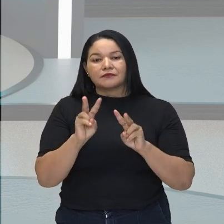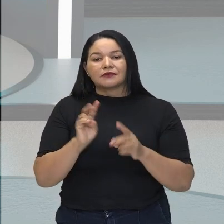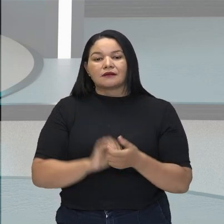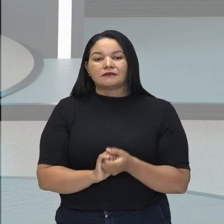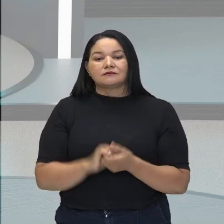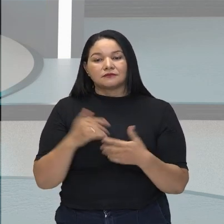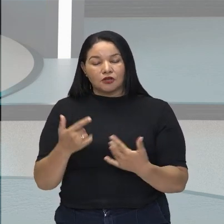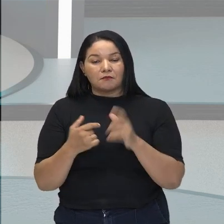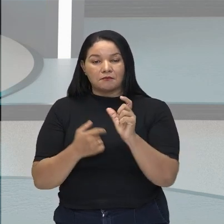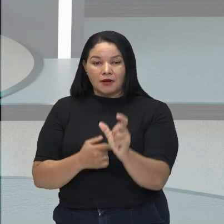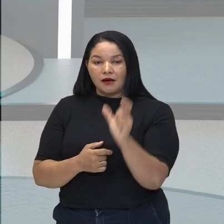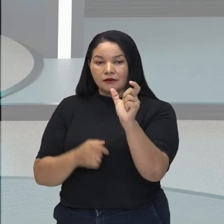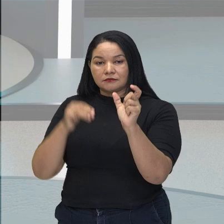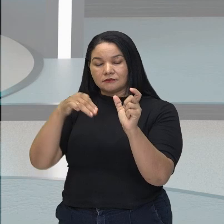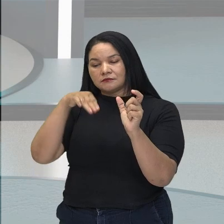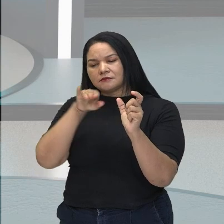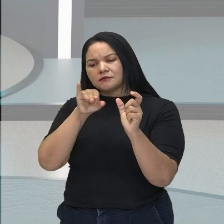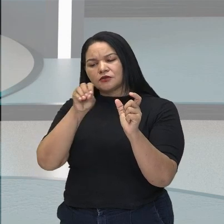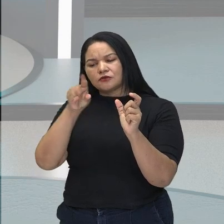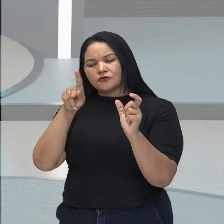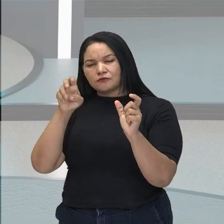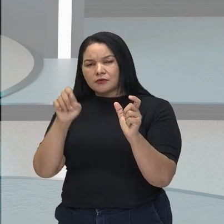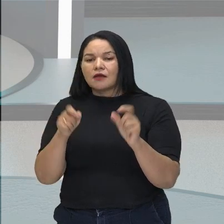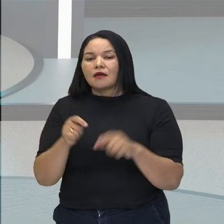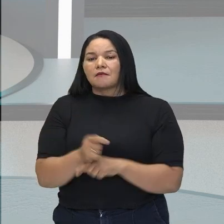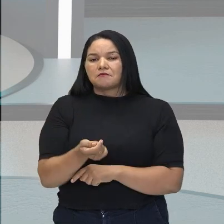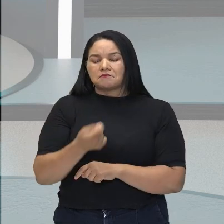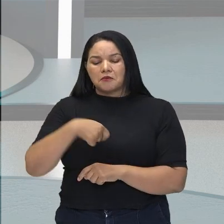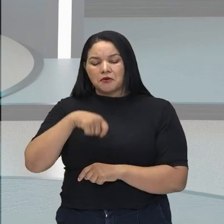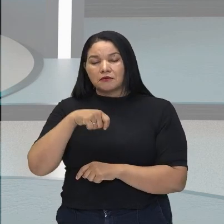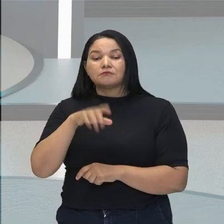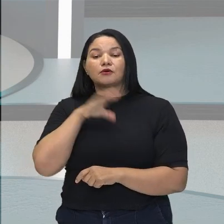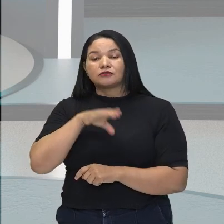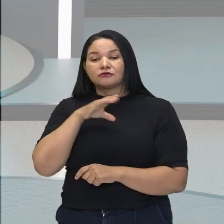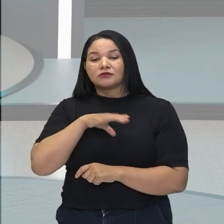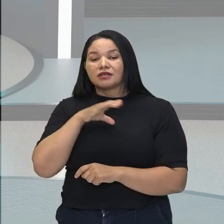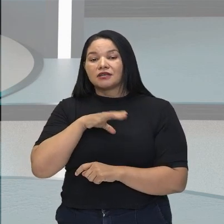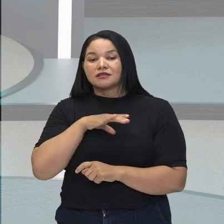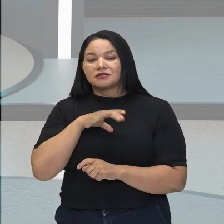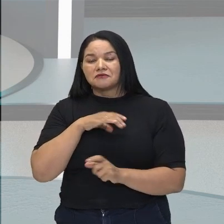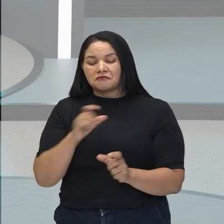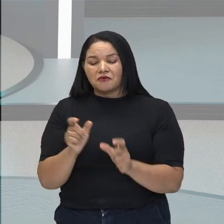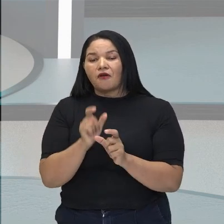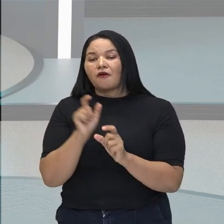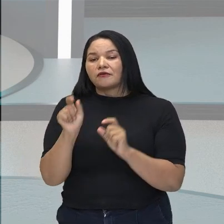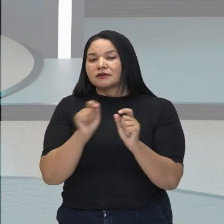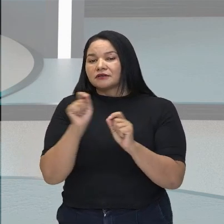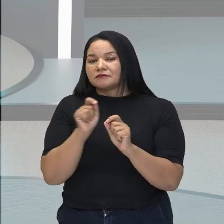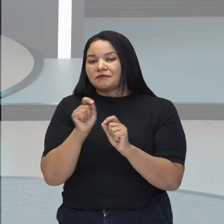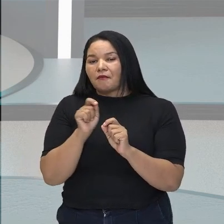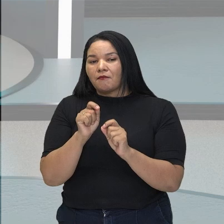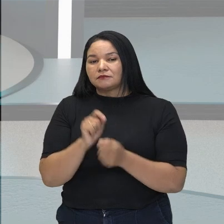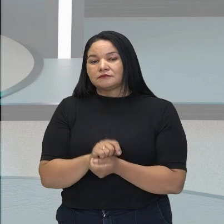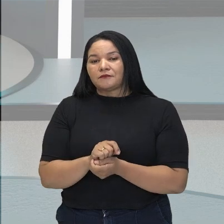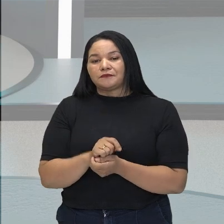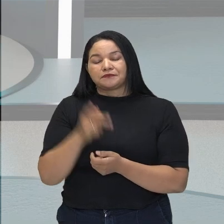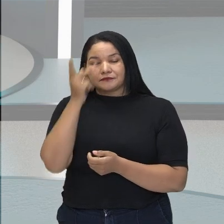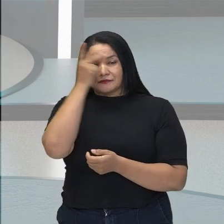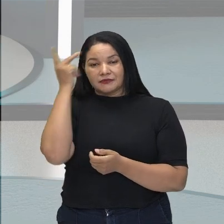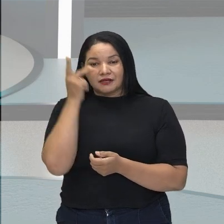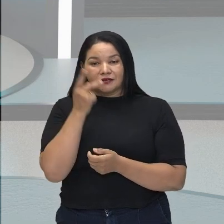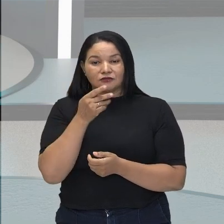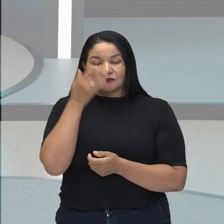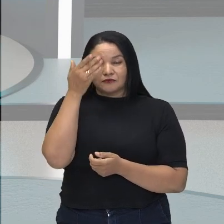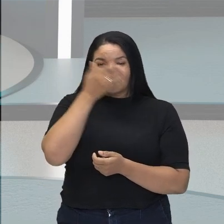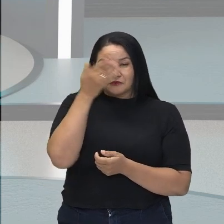nossa palavrinha aqui é miope. Em português, essa frase ficaria: mesmo sendo míope, né?